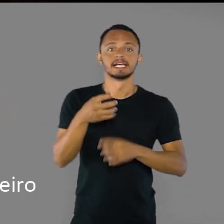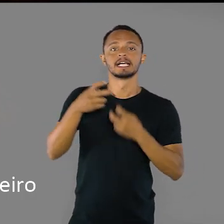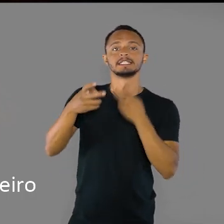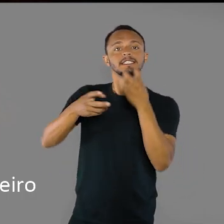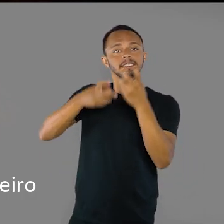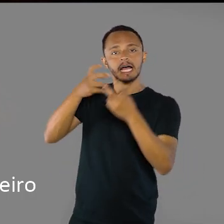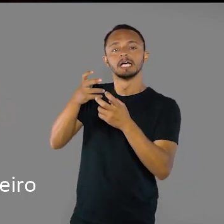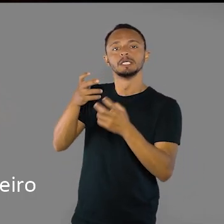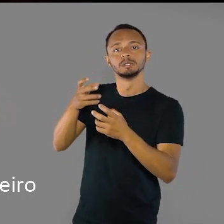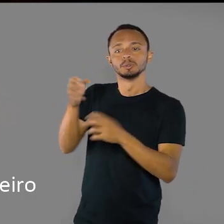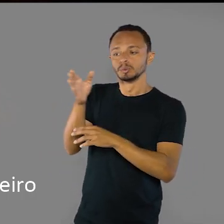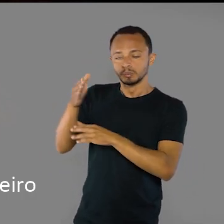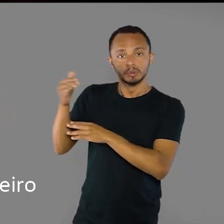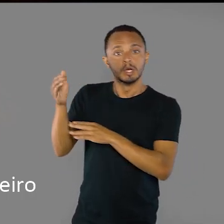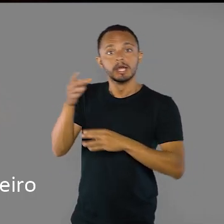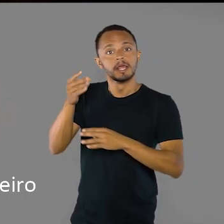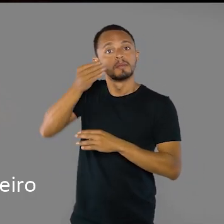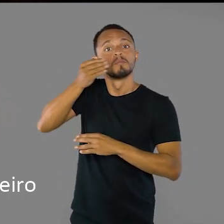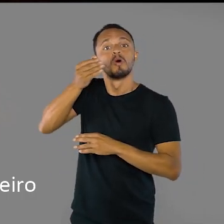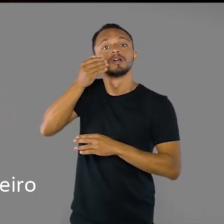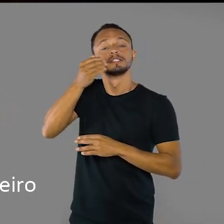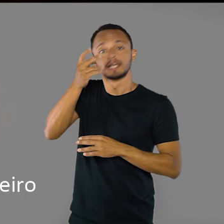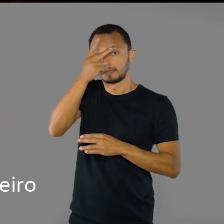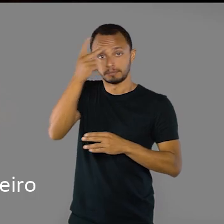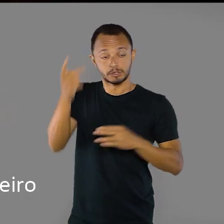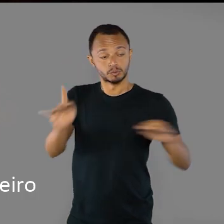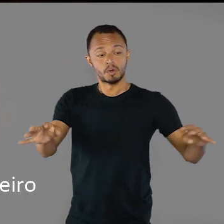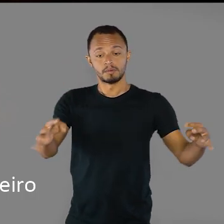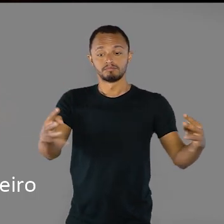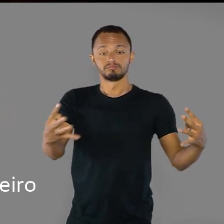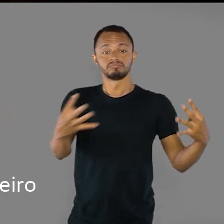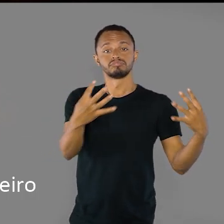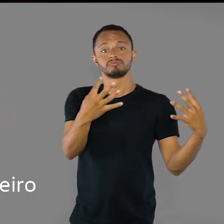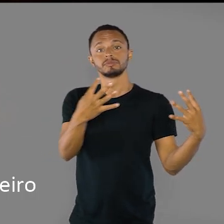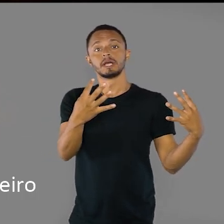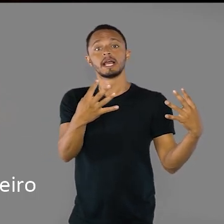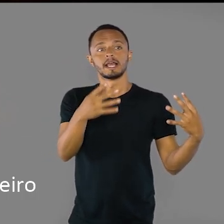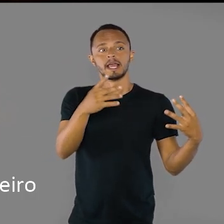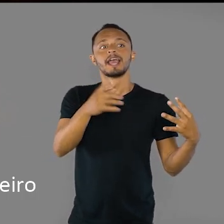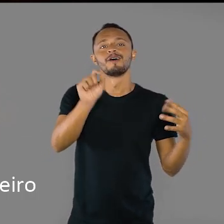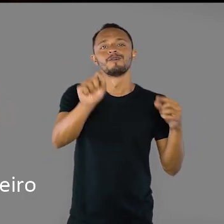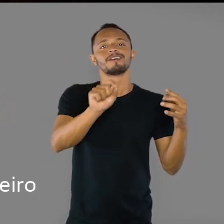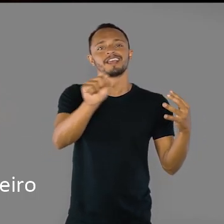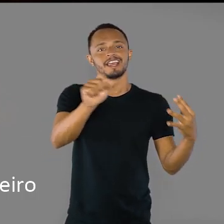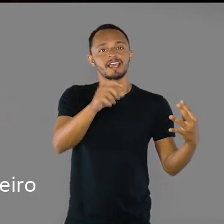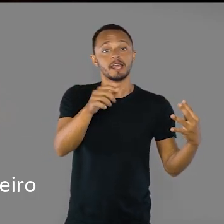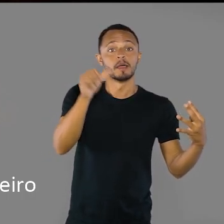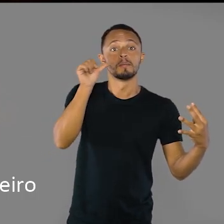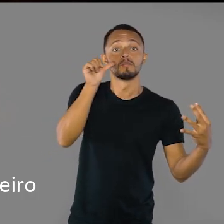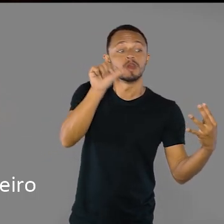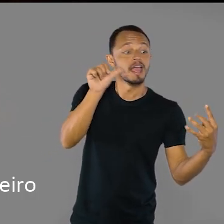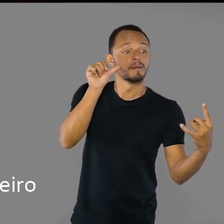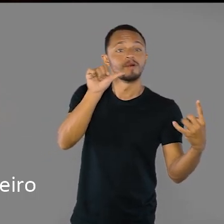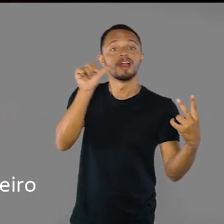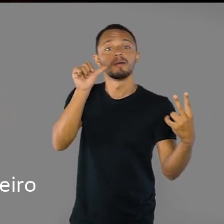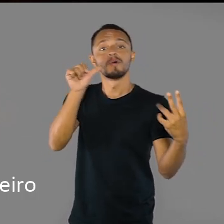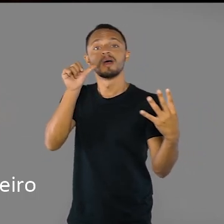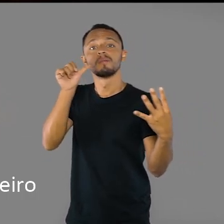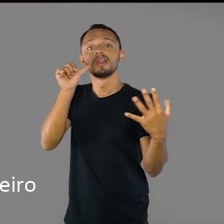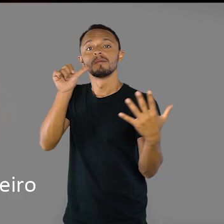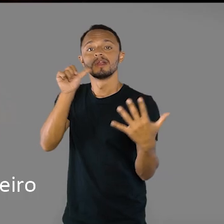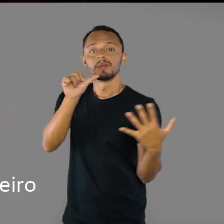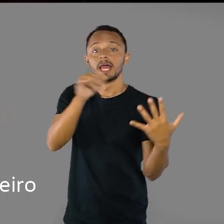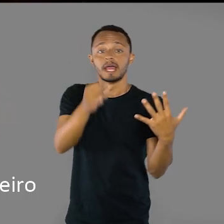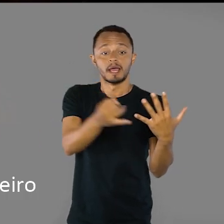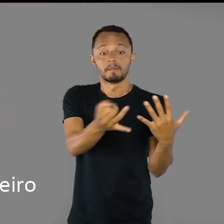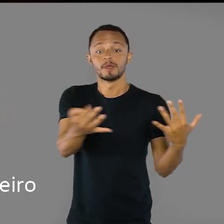ser retratado, sendo acompanhado por uma plateia, né? Por uma audiência muito marcada pela presença feminina, que se mostra ali um tanto